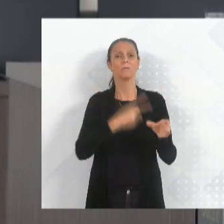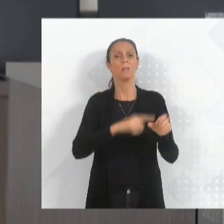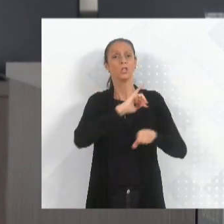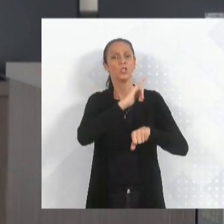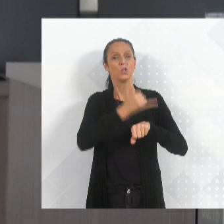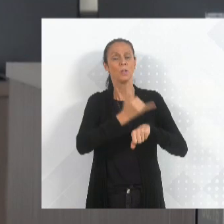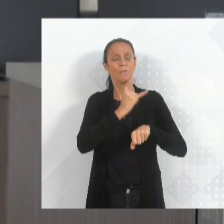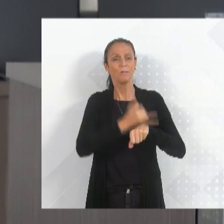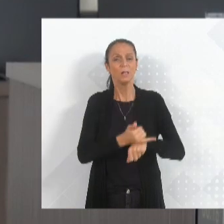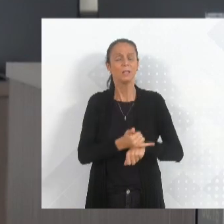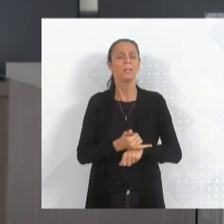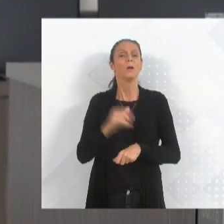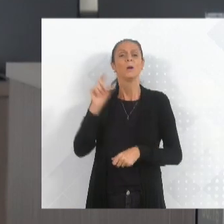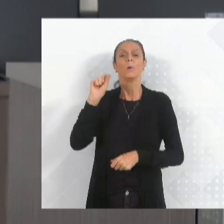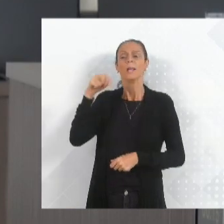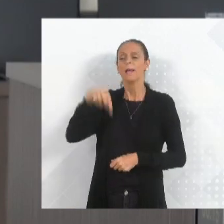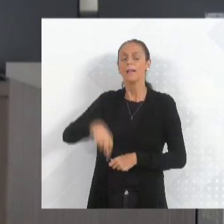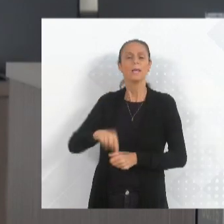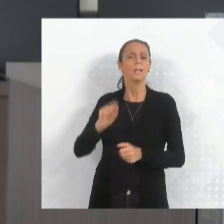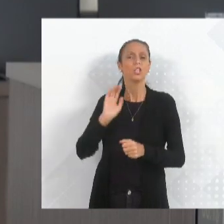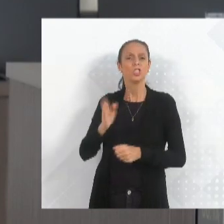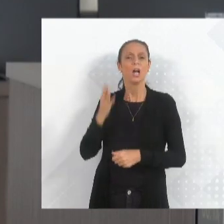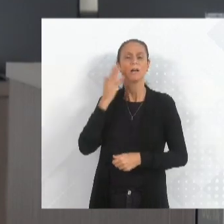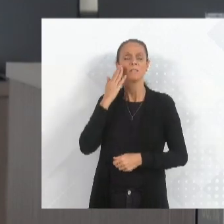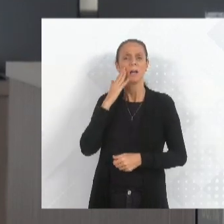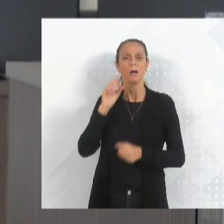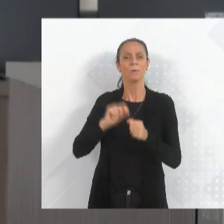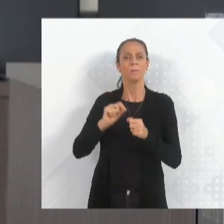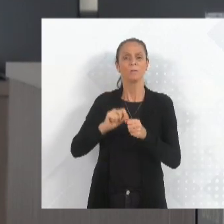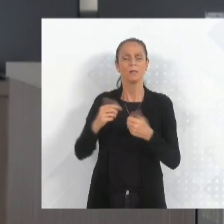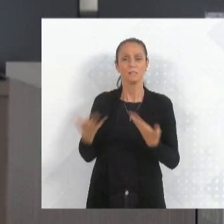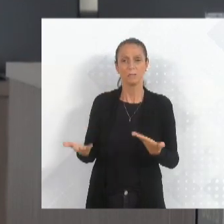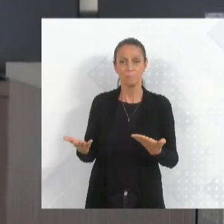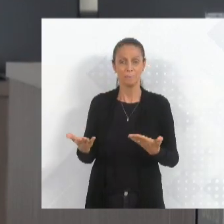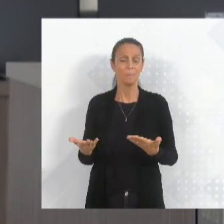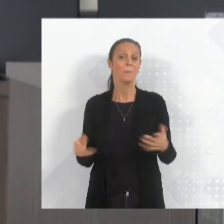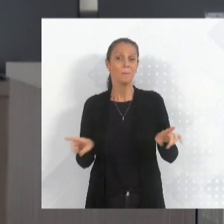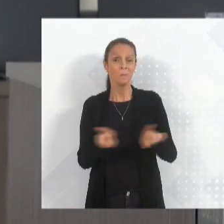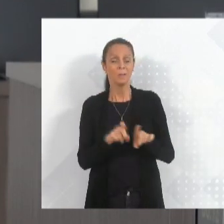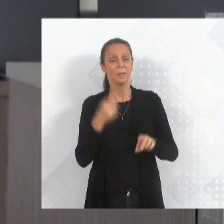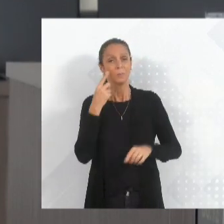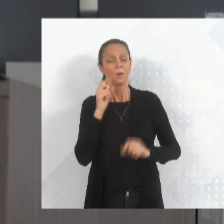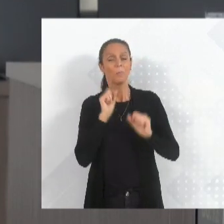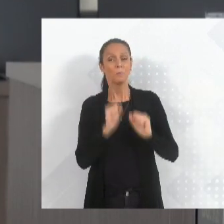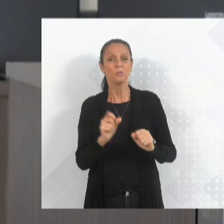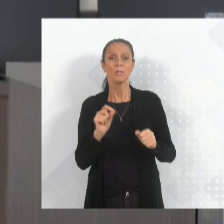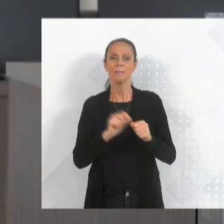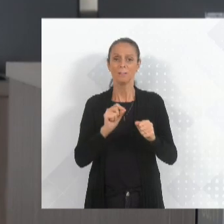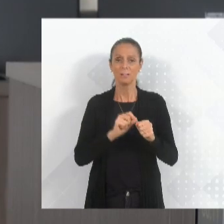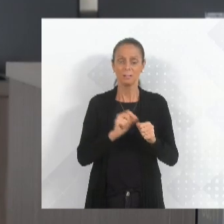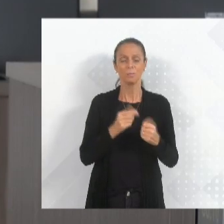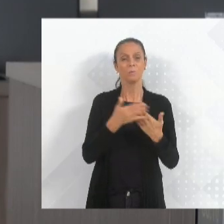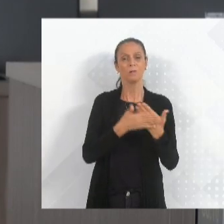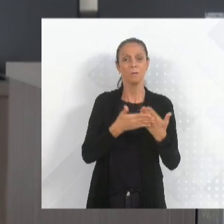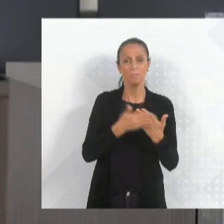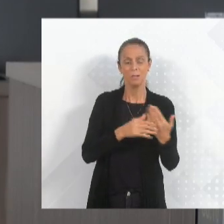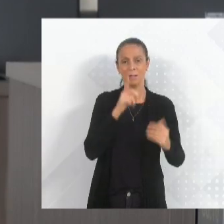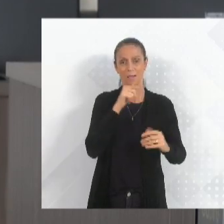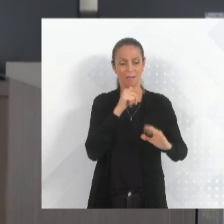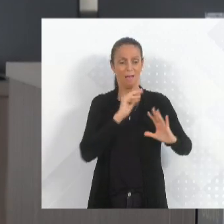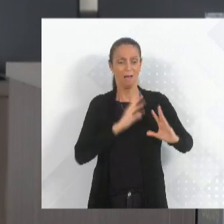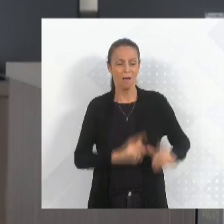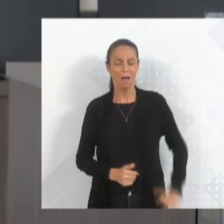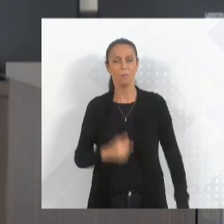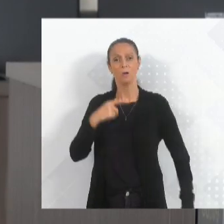é discutida a possibilidade de colocar estações de tratamento de água pulverizadas na cidade para minimizar esse